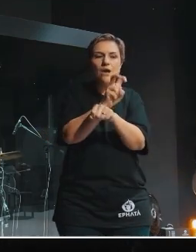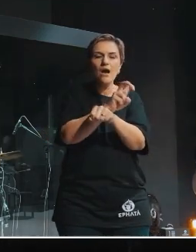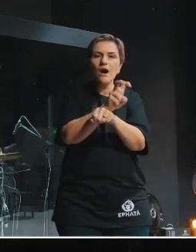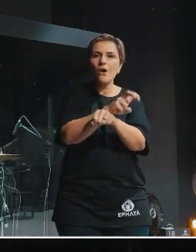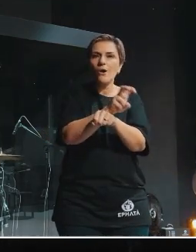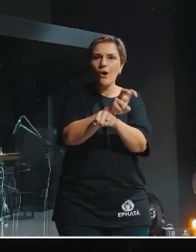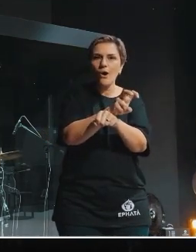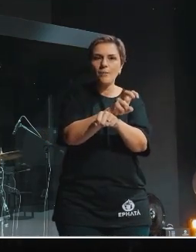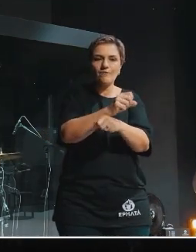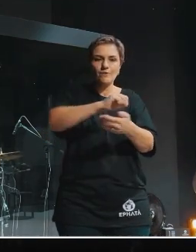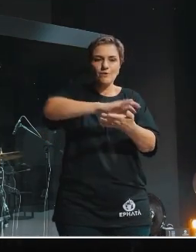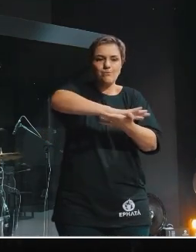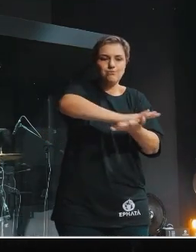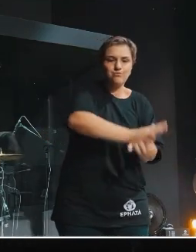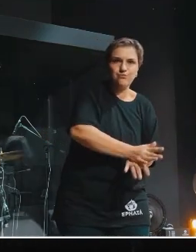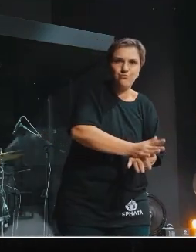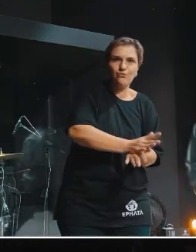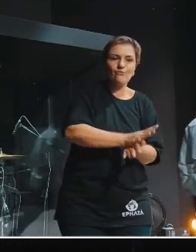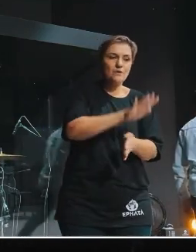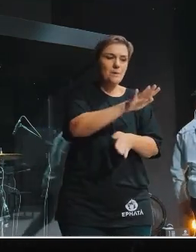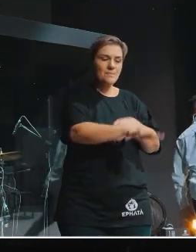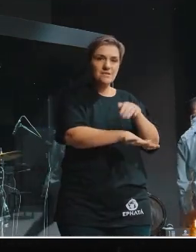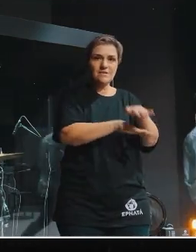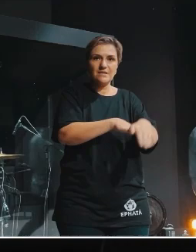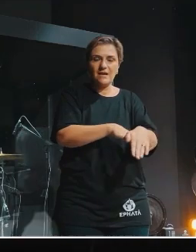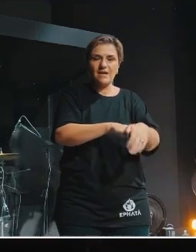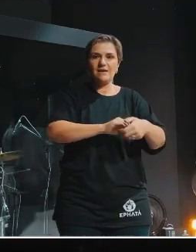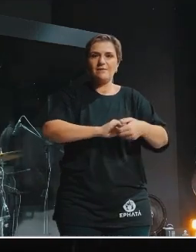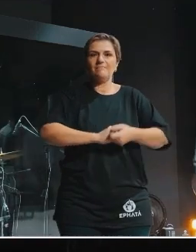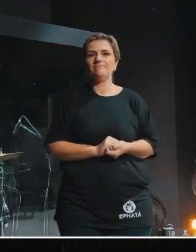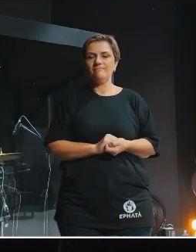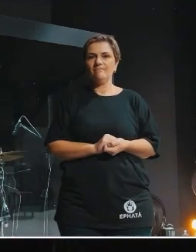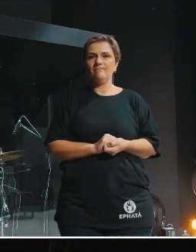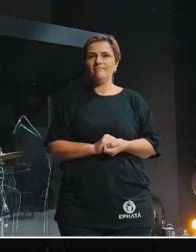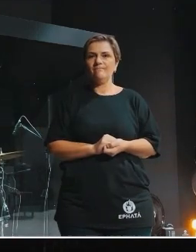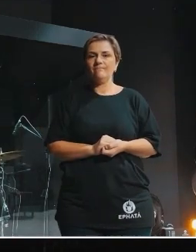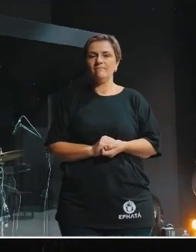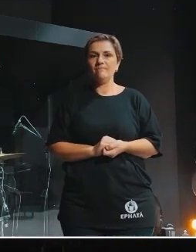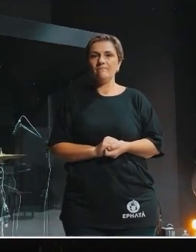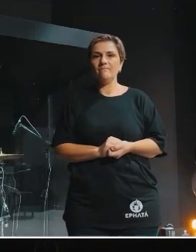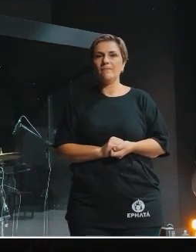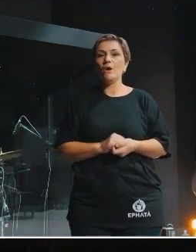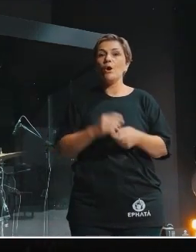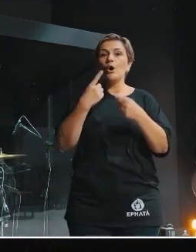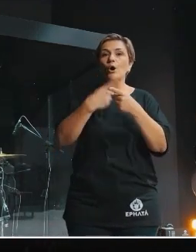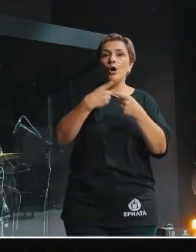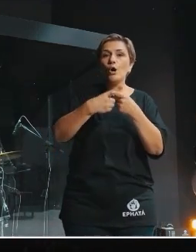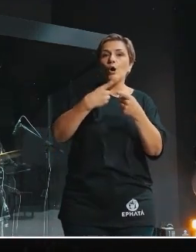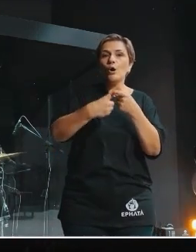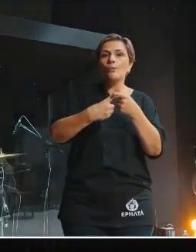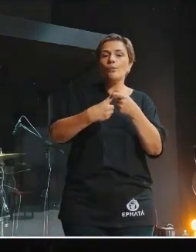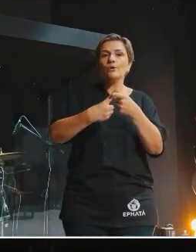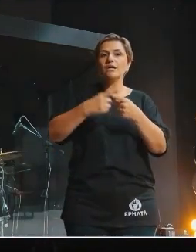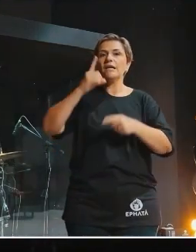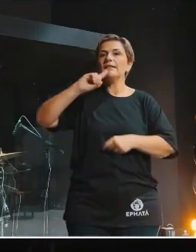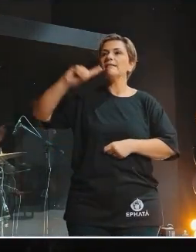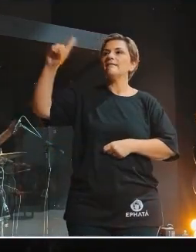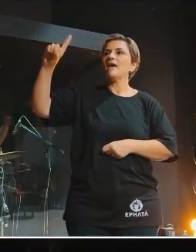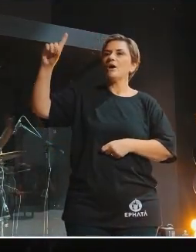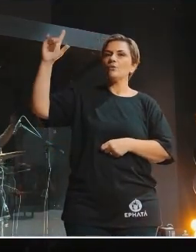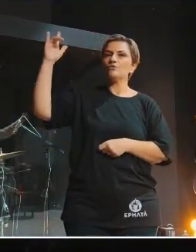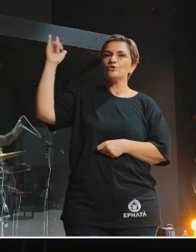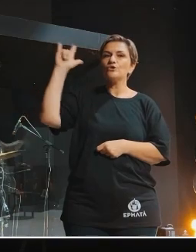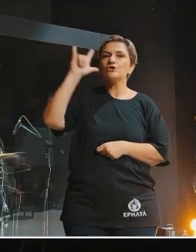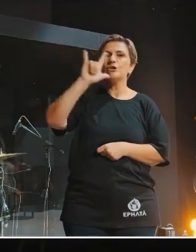pisoteará o leão forte e a serpente. Porque ele me ama,